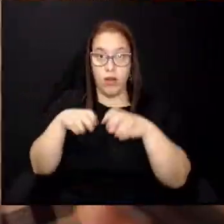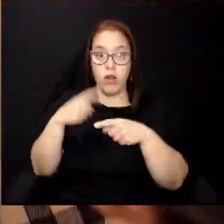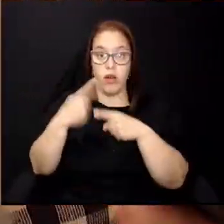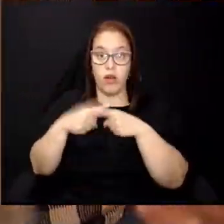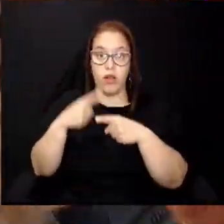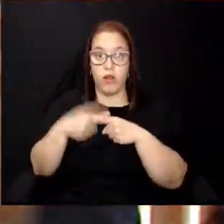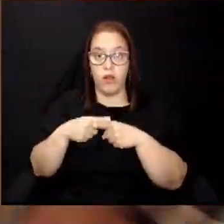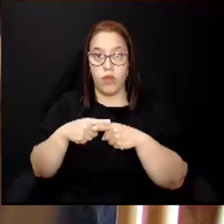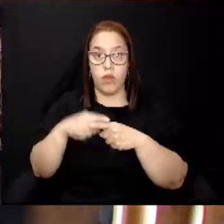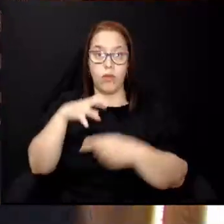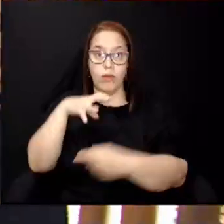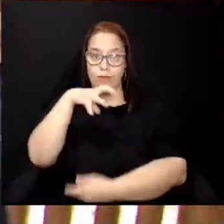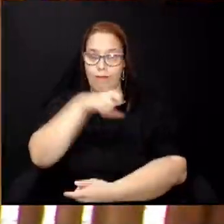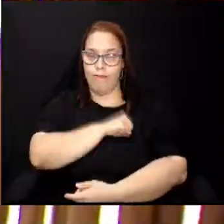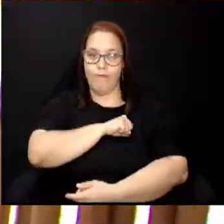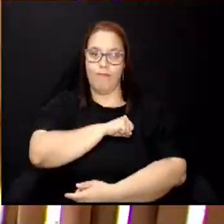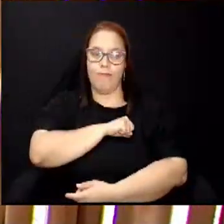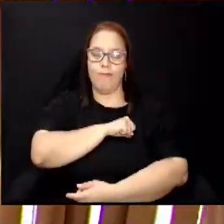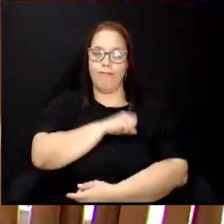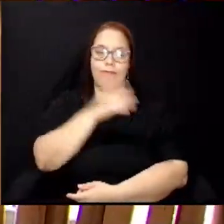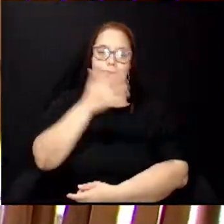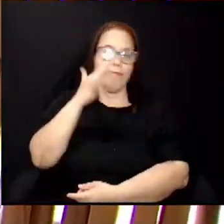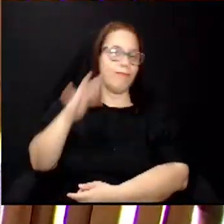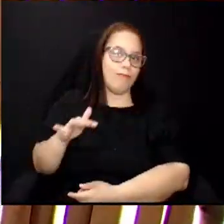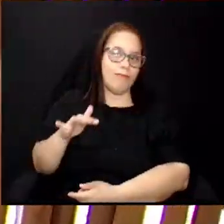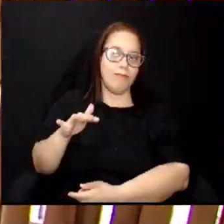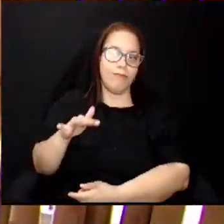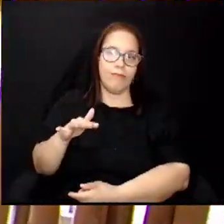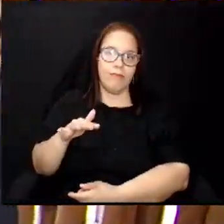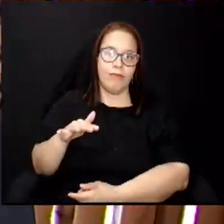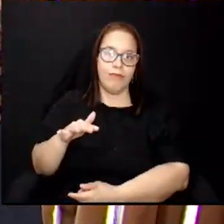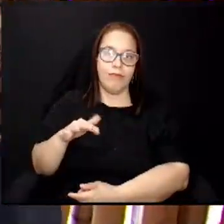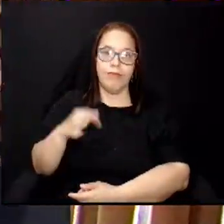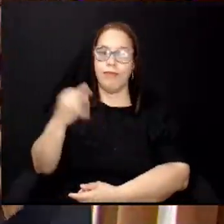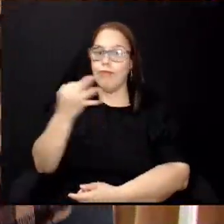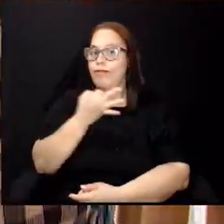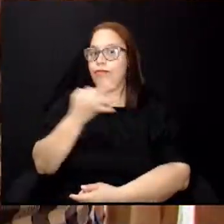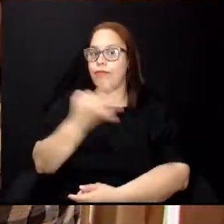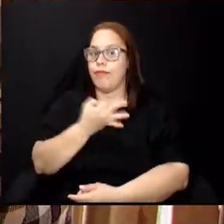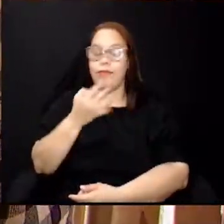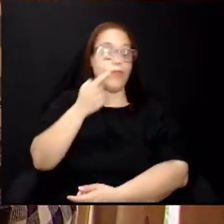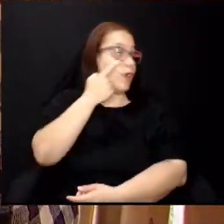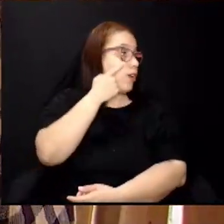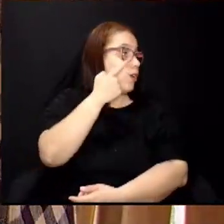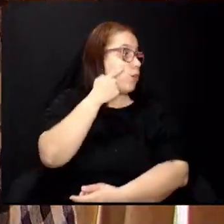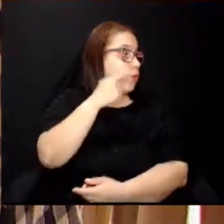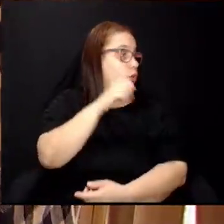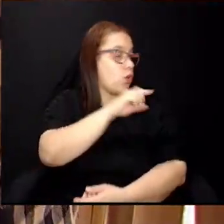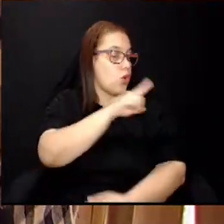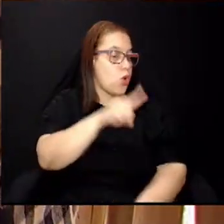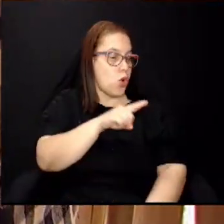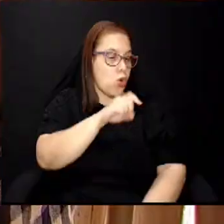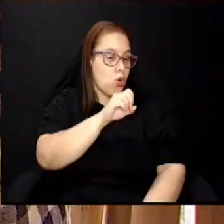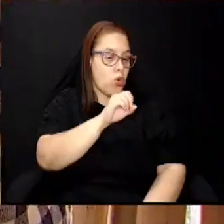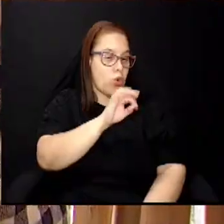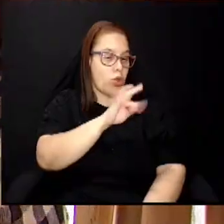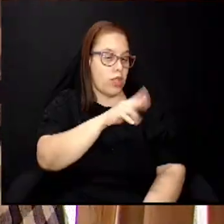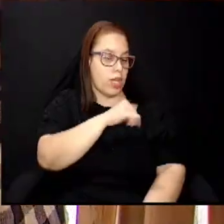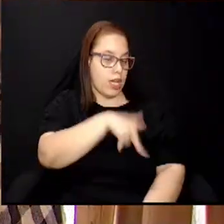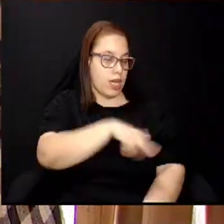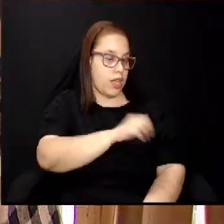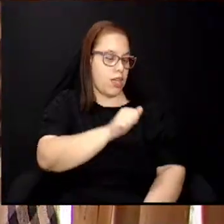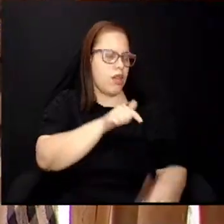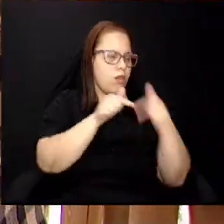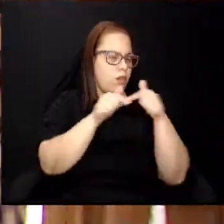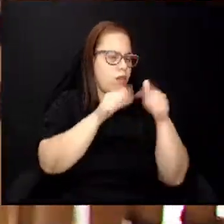paixão desde criança, sim. Sempre fiquei fascinado com isso. Né? A área de zootecnia, ela trabalha